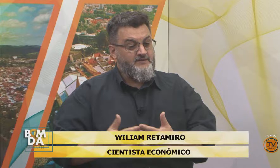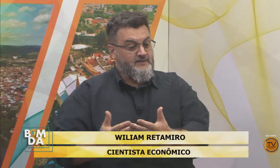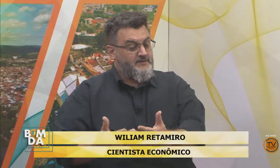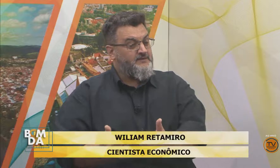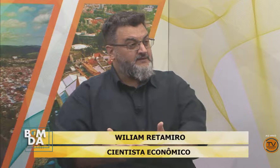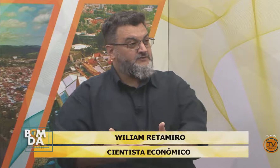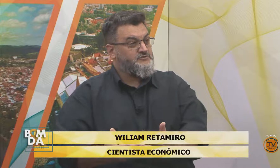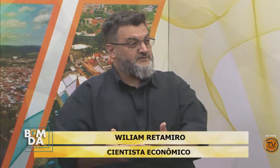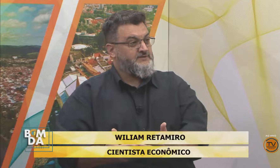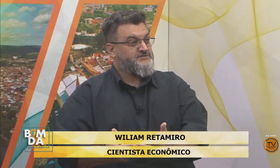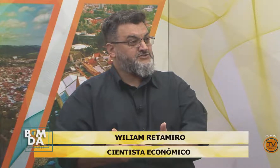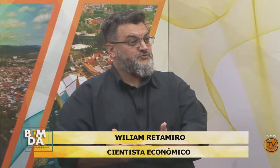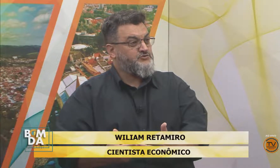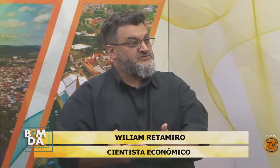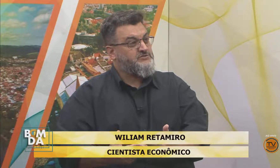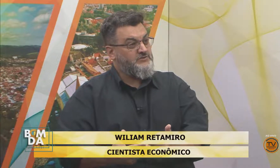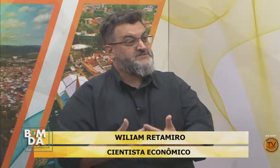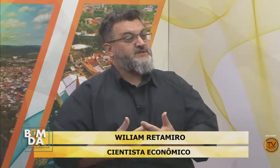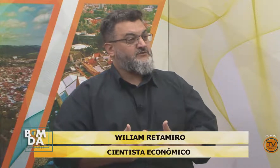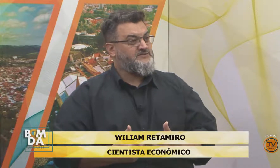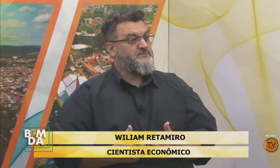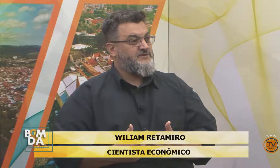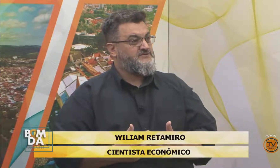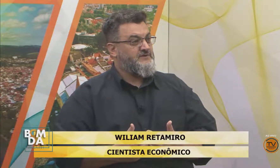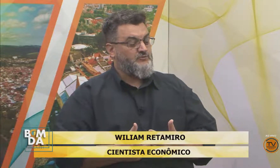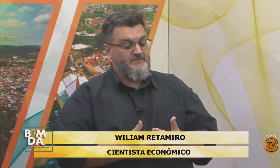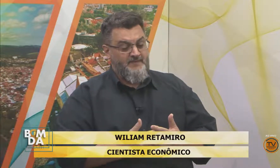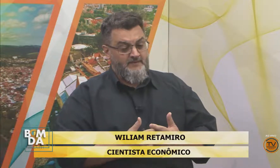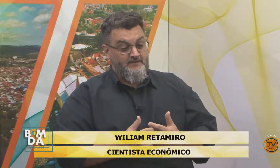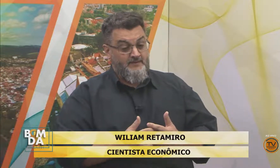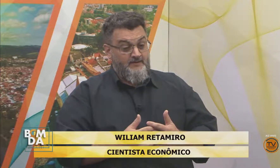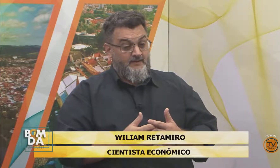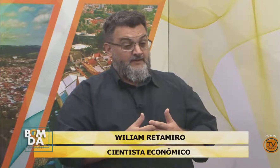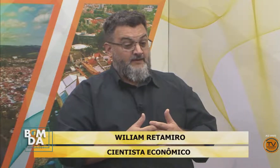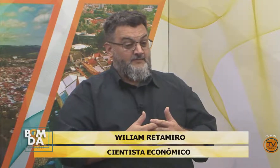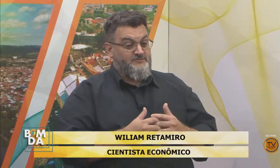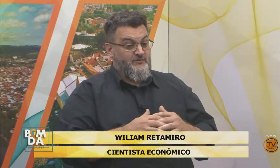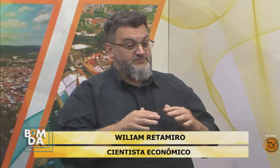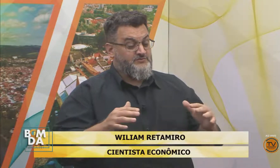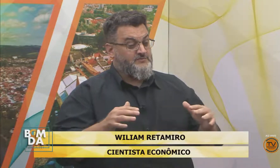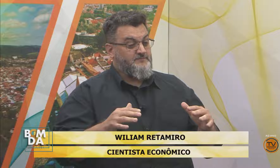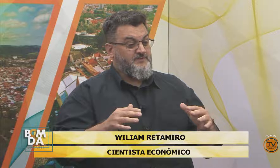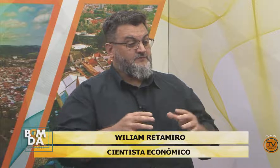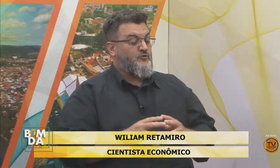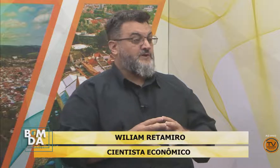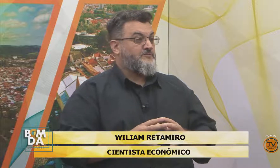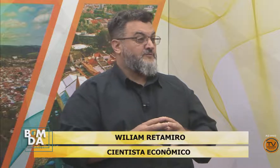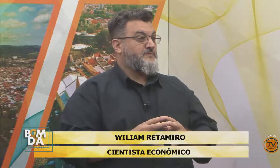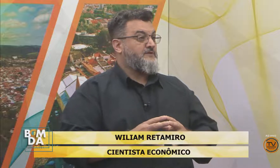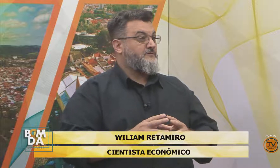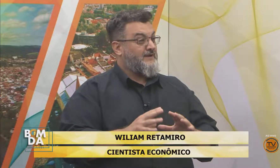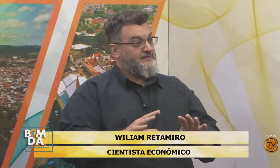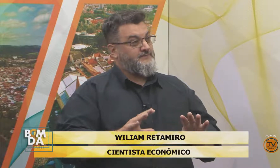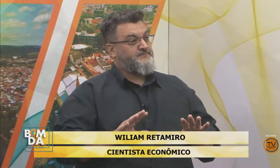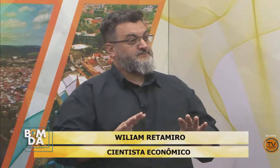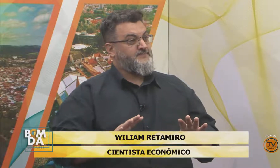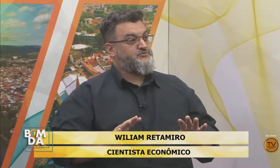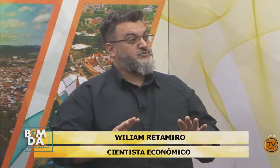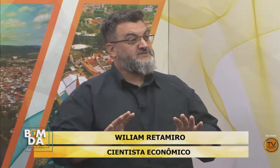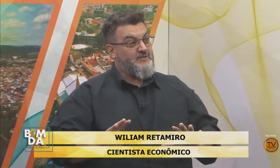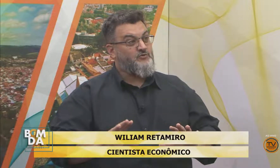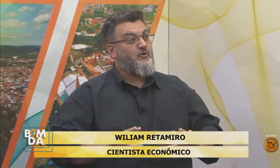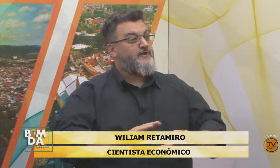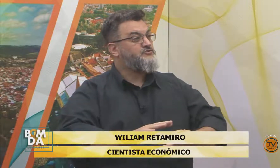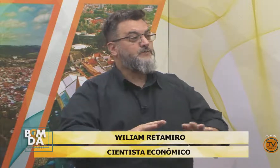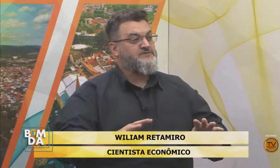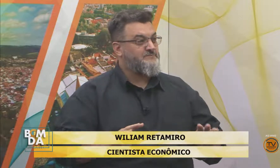regularizar e as instituições credidoras queiram receber esse valor, né? Mas uma coisa que eu sempre comento, primeiro, cada